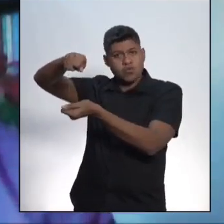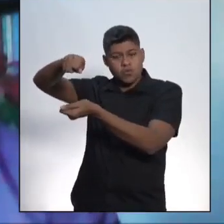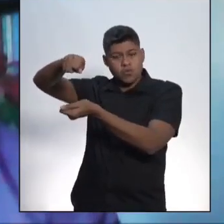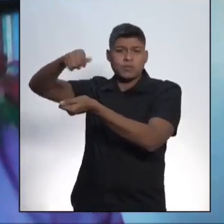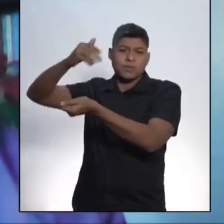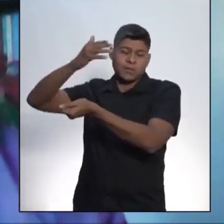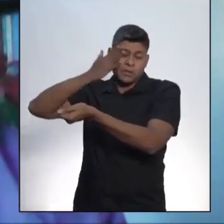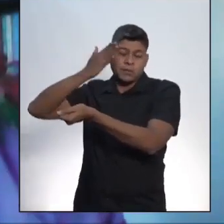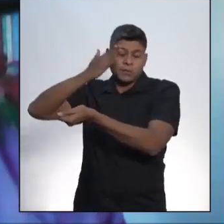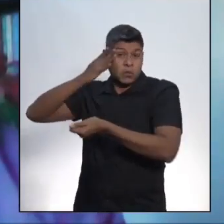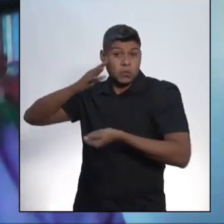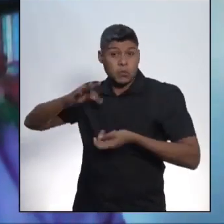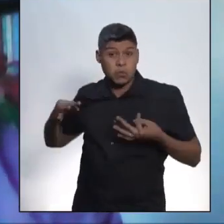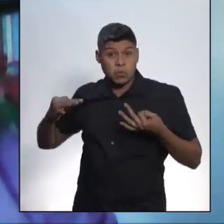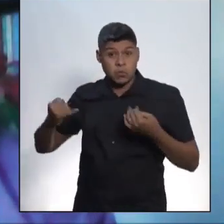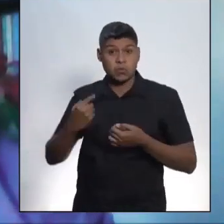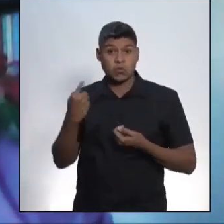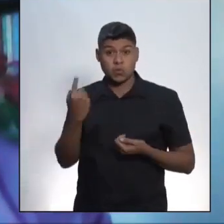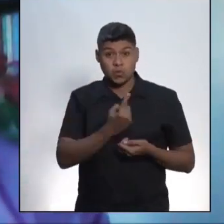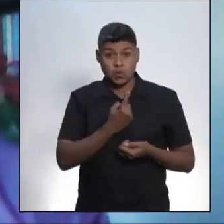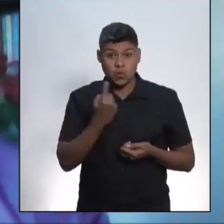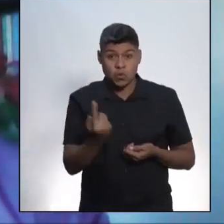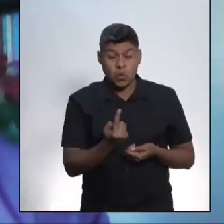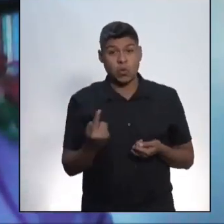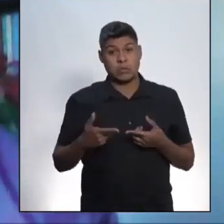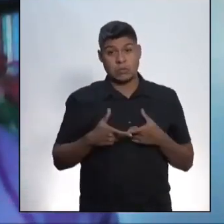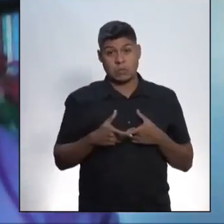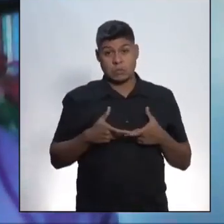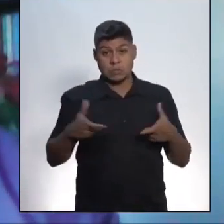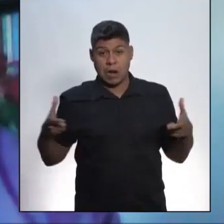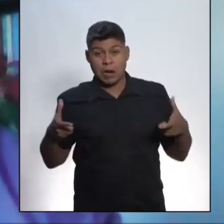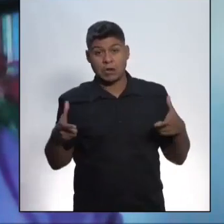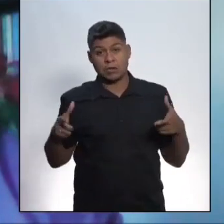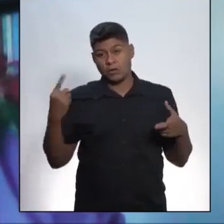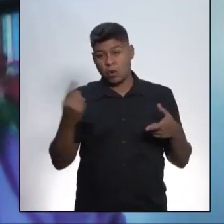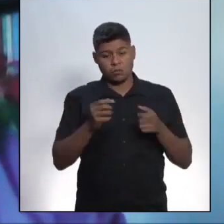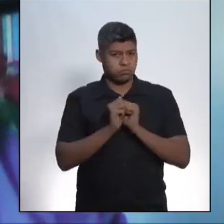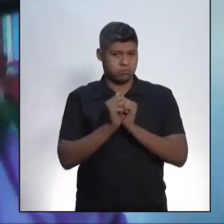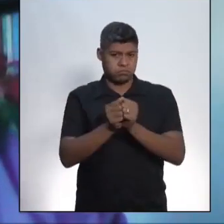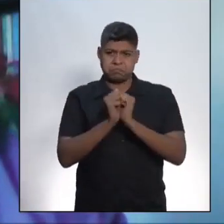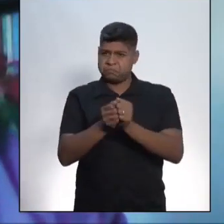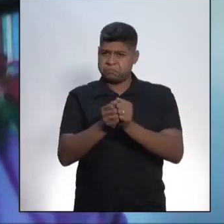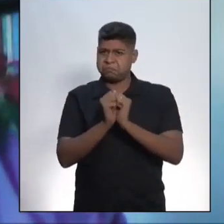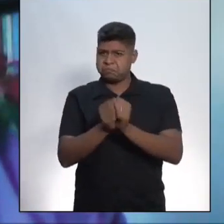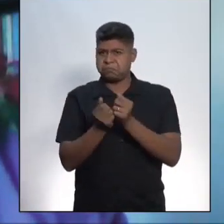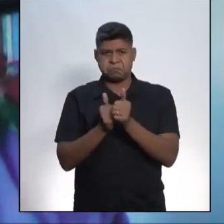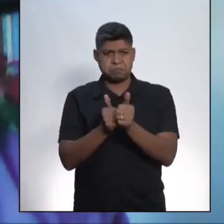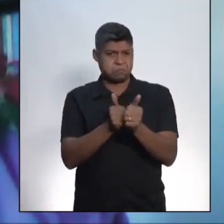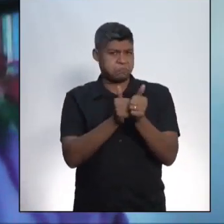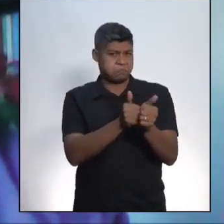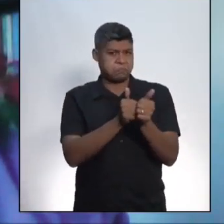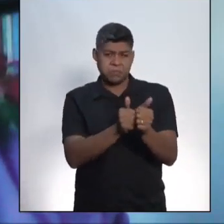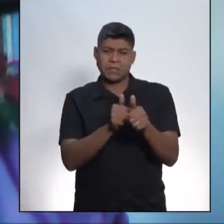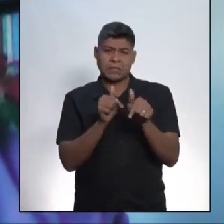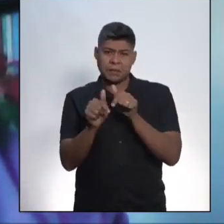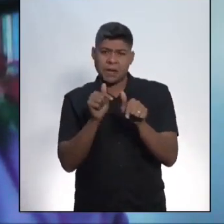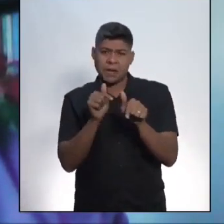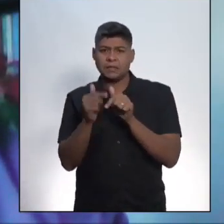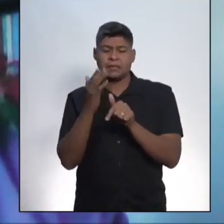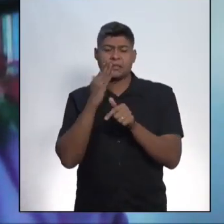só o país, mas que a nossa rede é muito grande e que está todo mundo no mesmo barco, está todo mundo trabalhando pelo